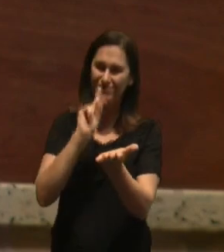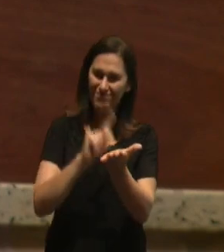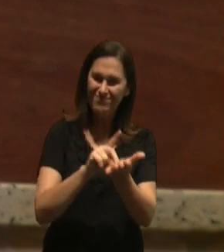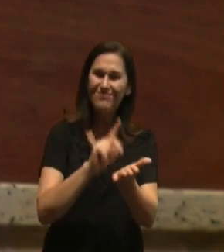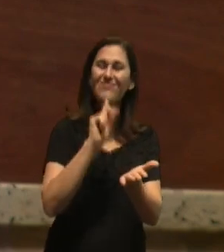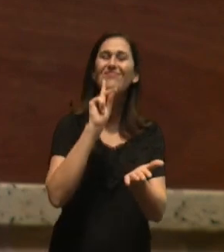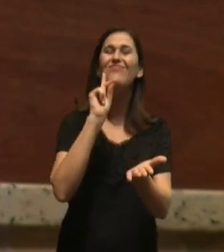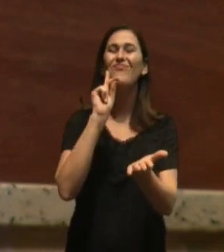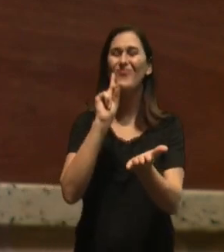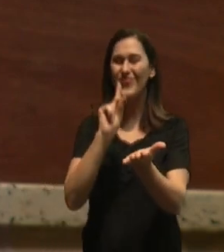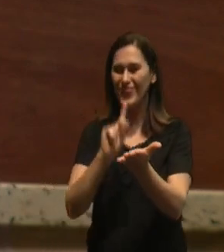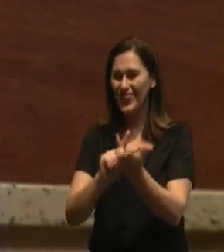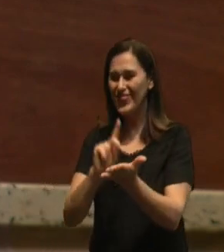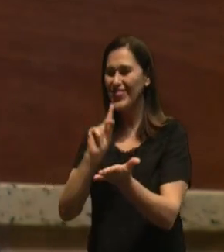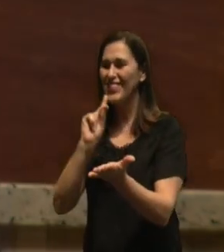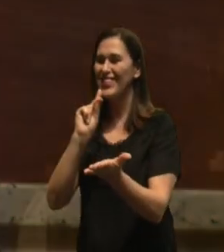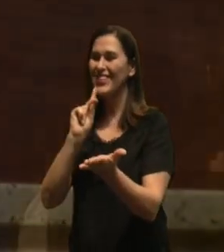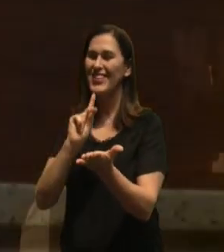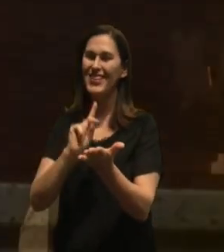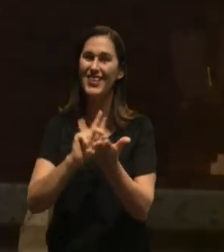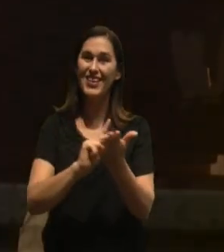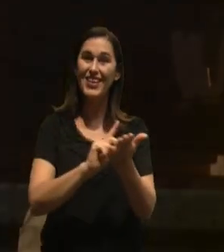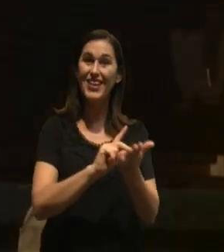justos e verdadeiros